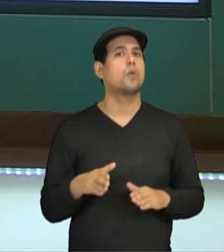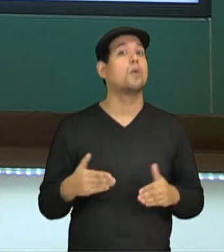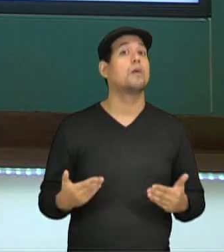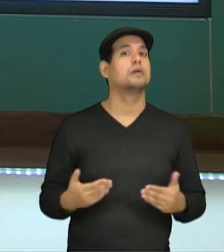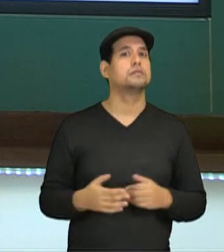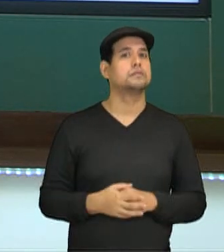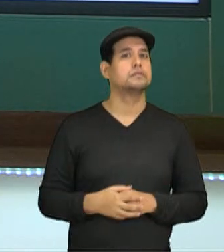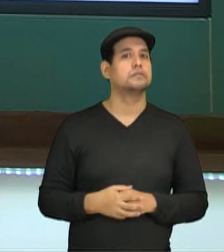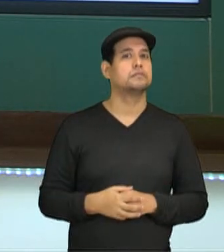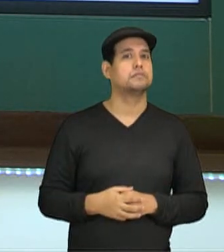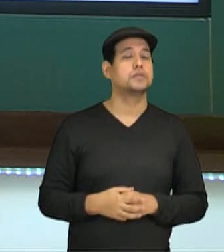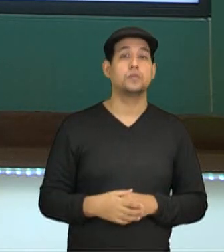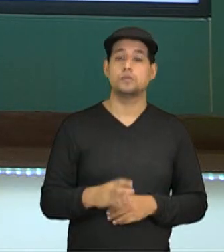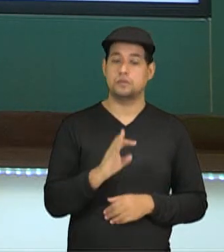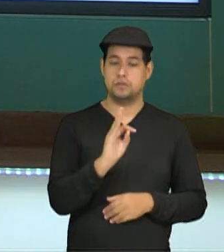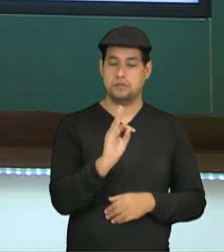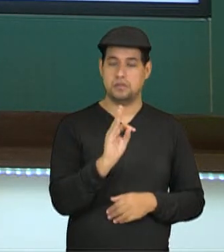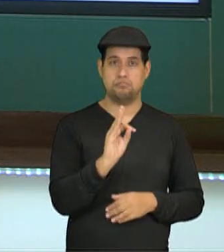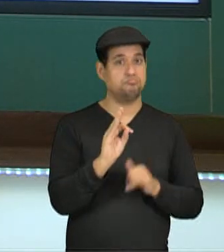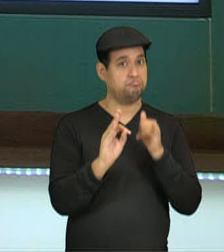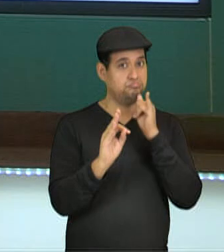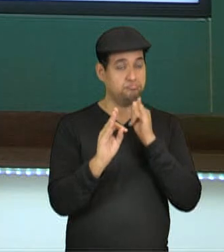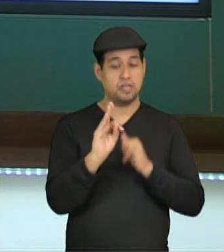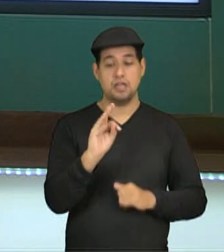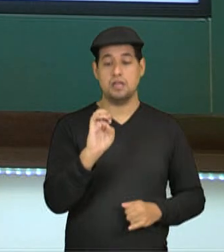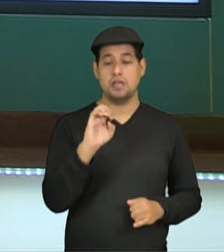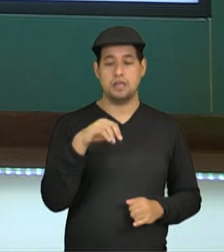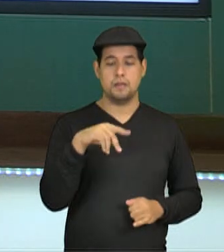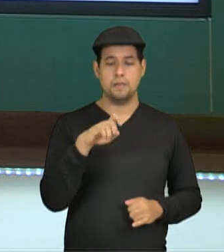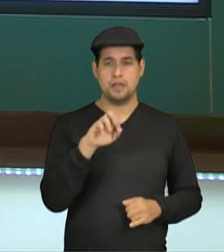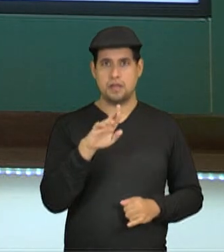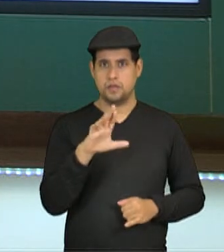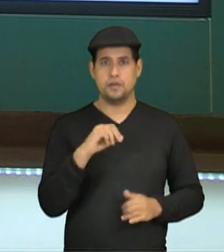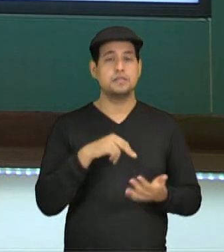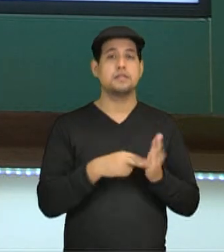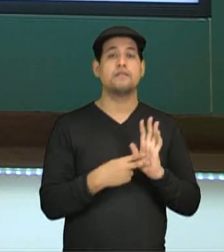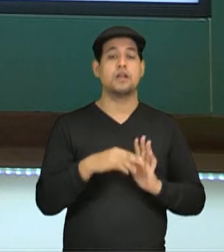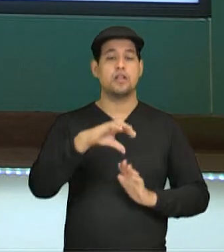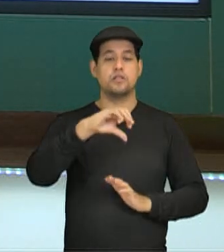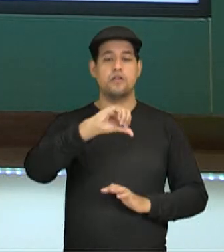quando o T, que é a temperatura, for